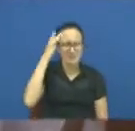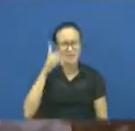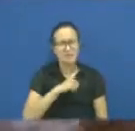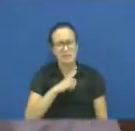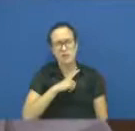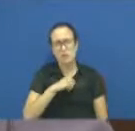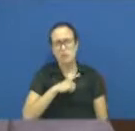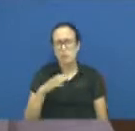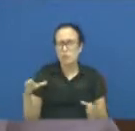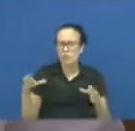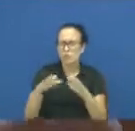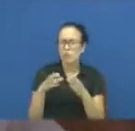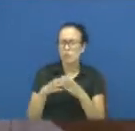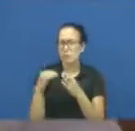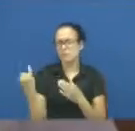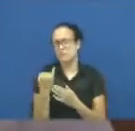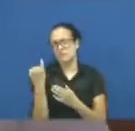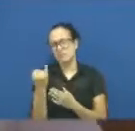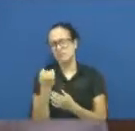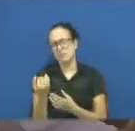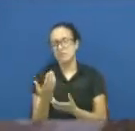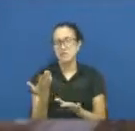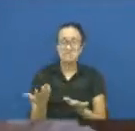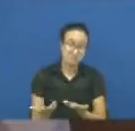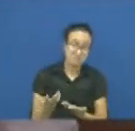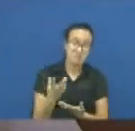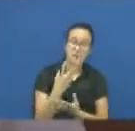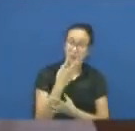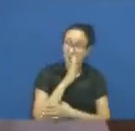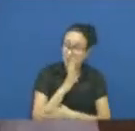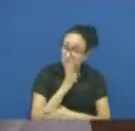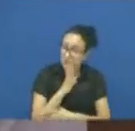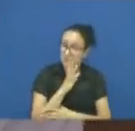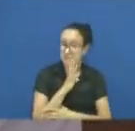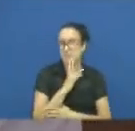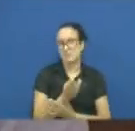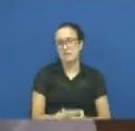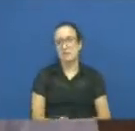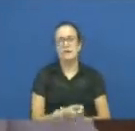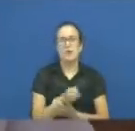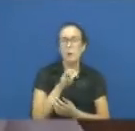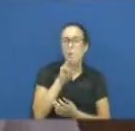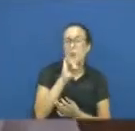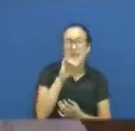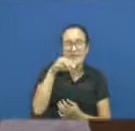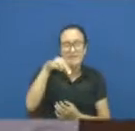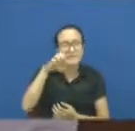time como é a Winner, e que a Winner, ou melhor, a Winner Limeira, possa fazer um trabalho